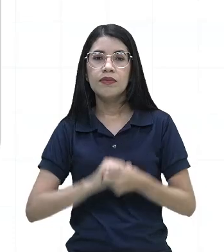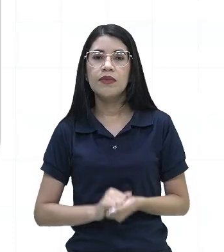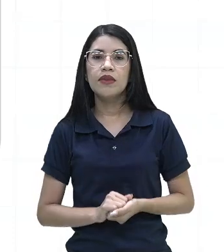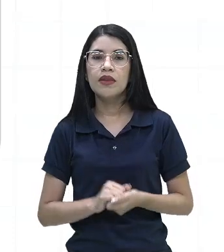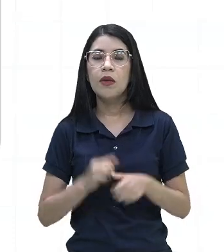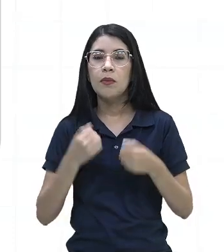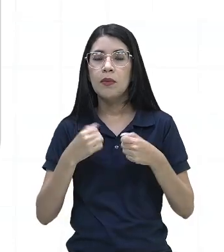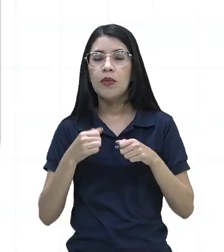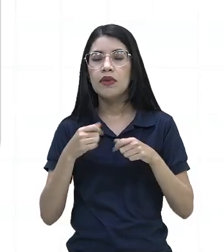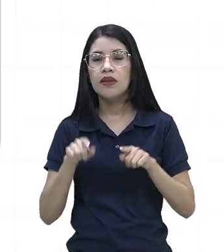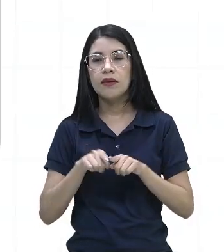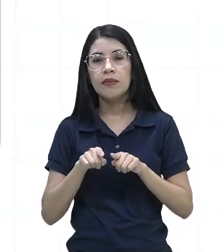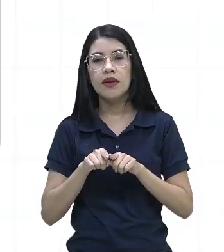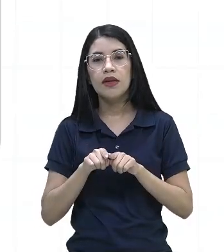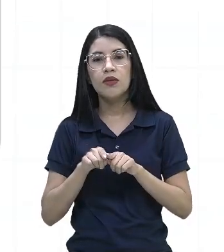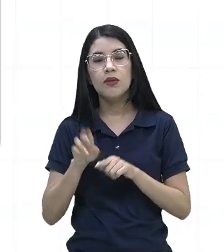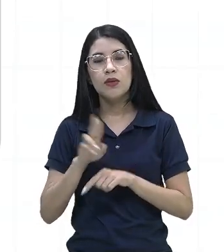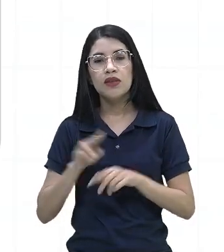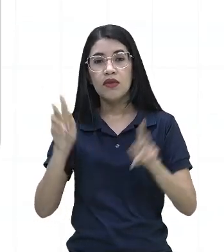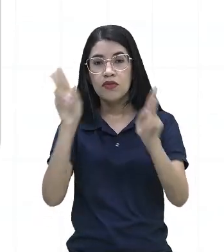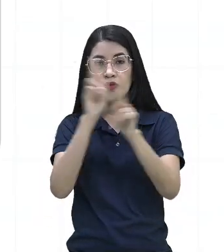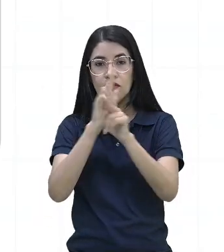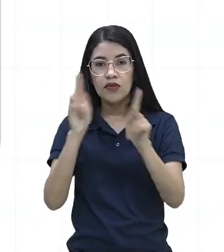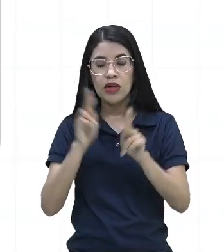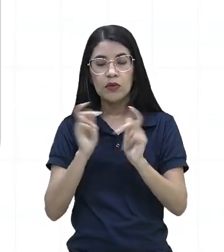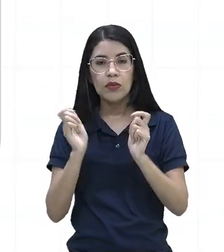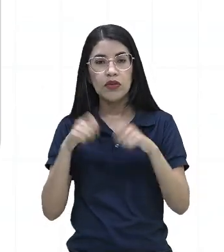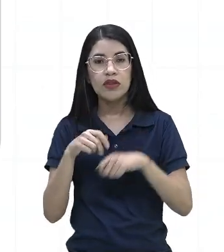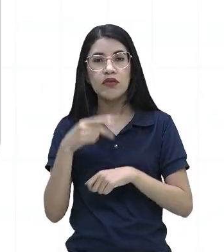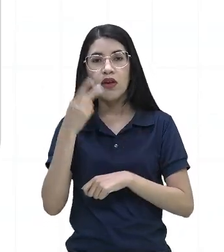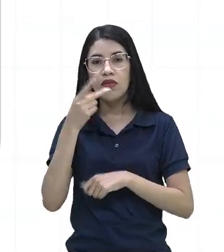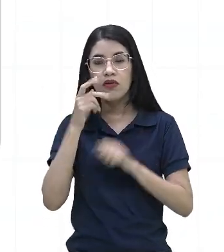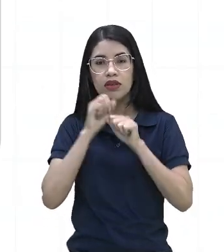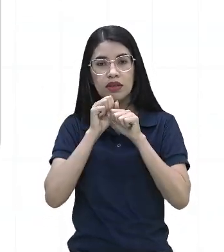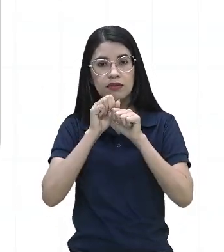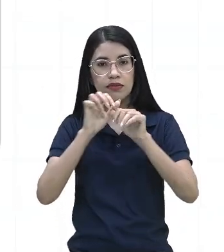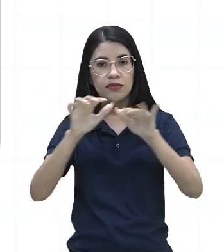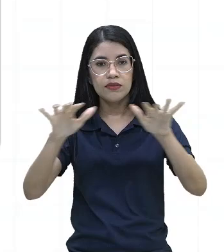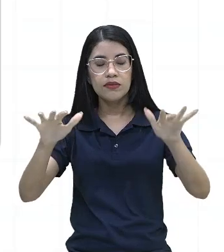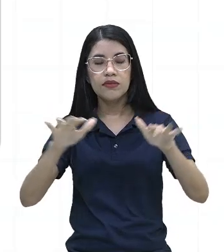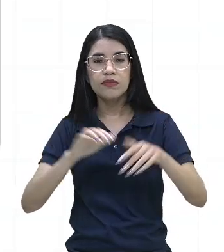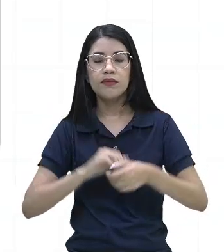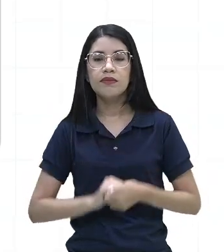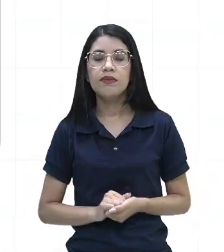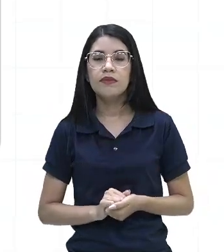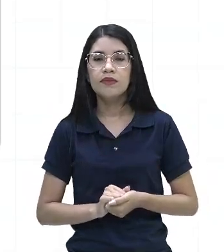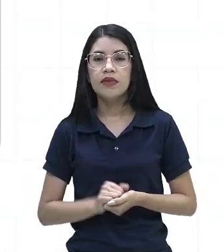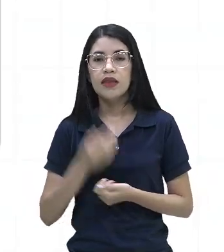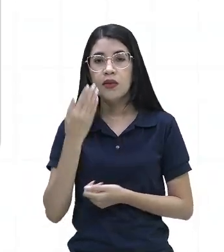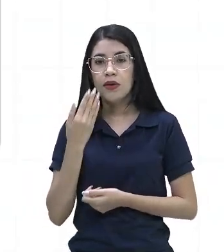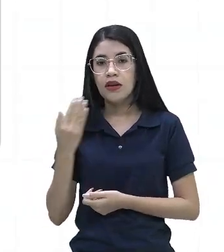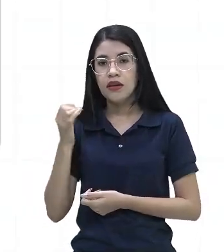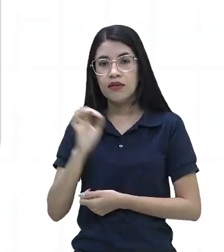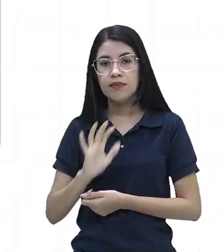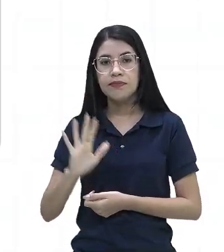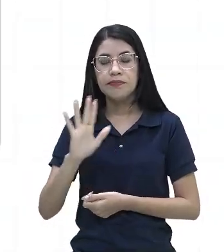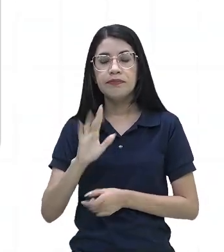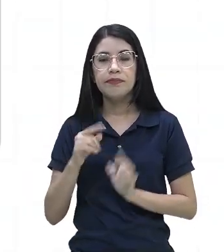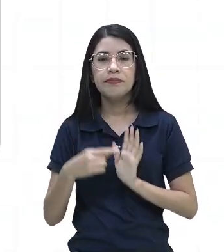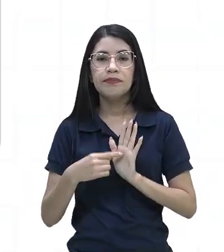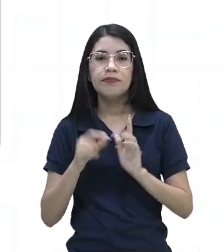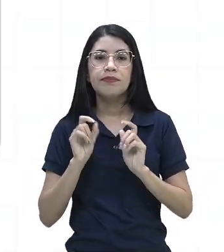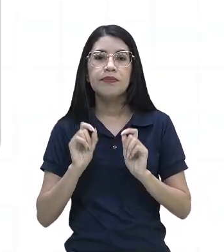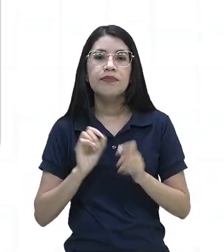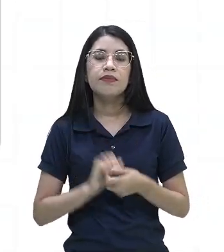a favor do vento, né, para levar as vozes dos atores. Então, aqui nós temos